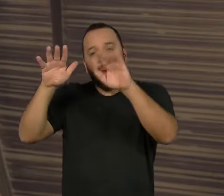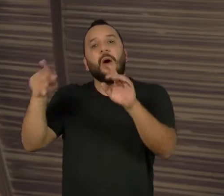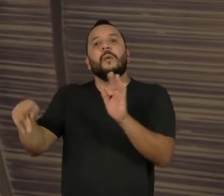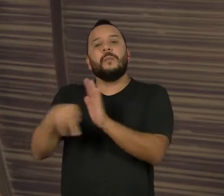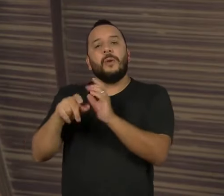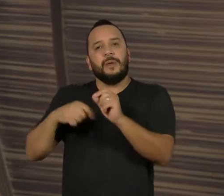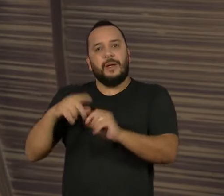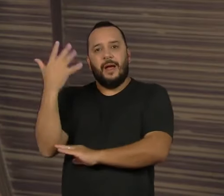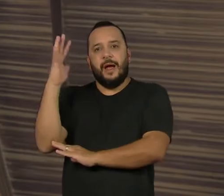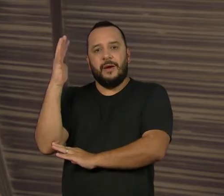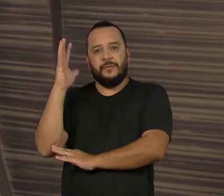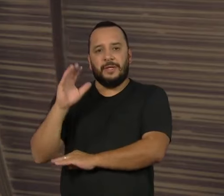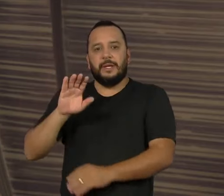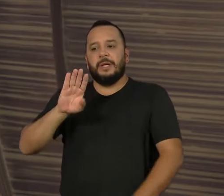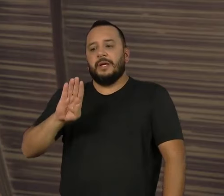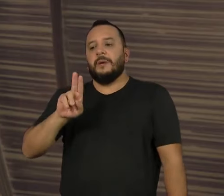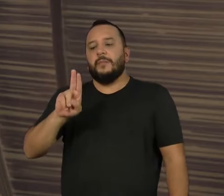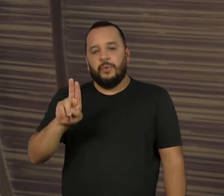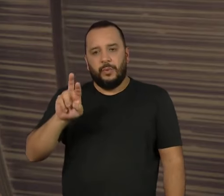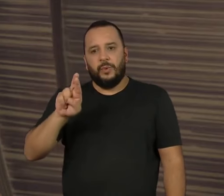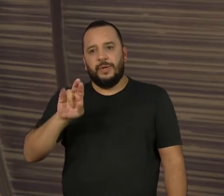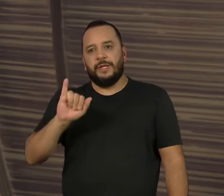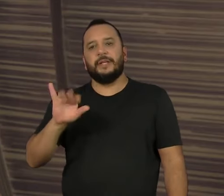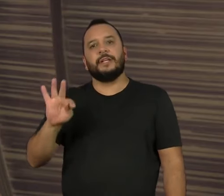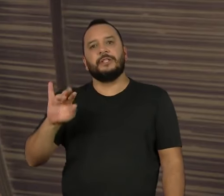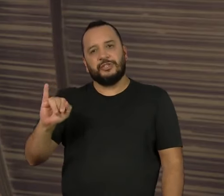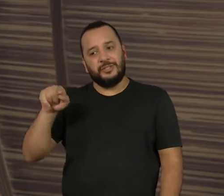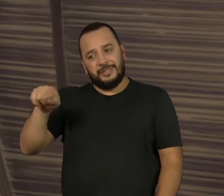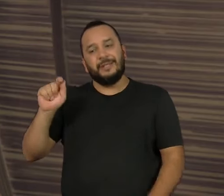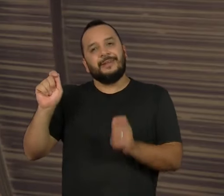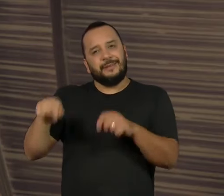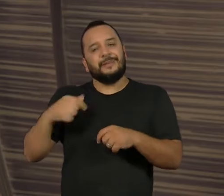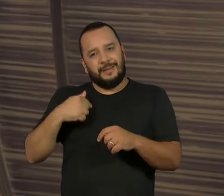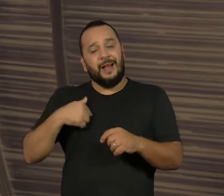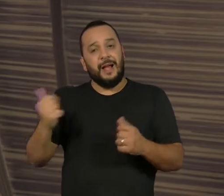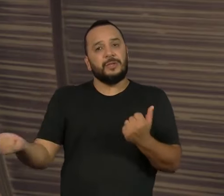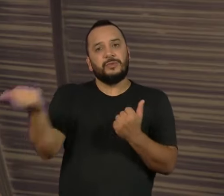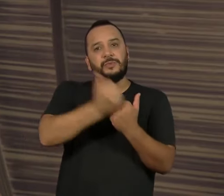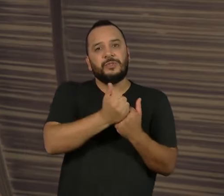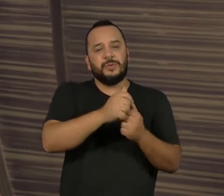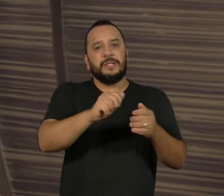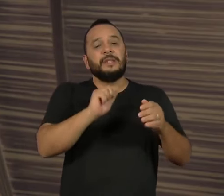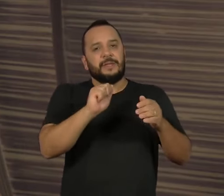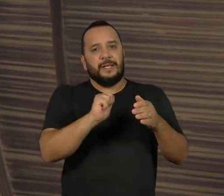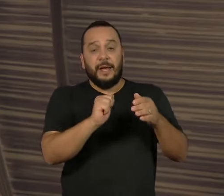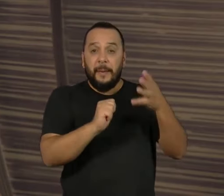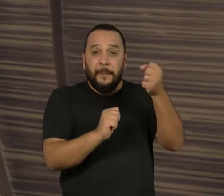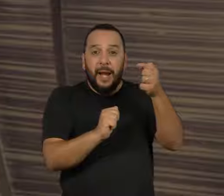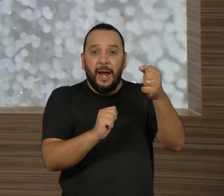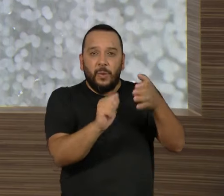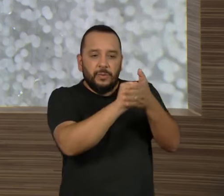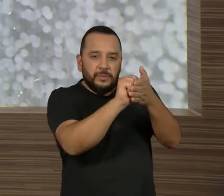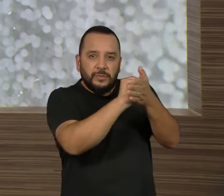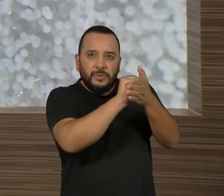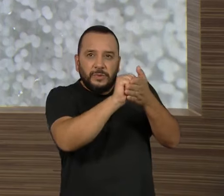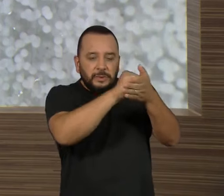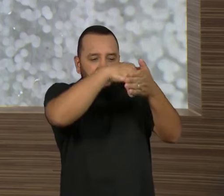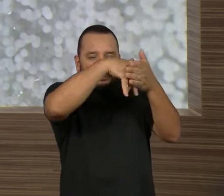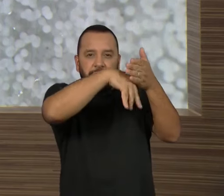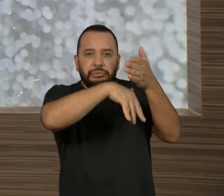da palmeira buriti, que pode substituir o isopor usado como isolante térmico na construção civil.